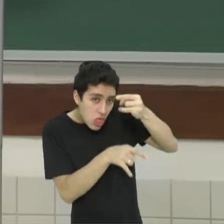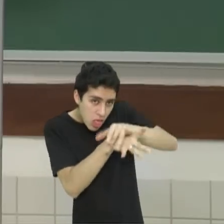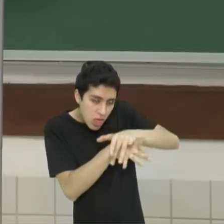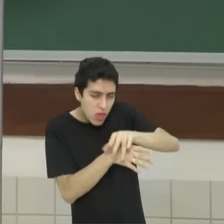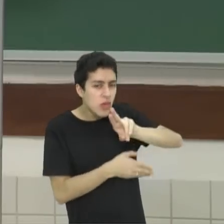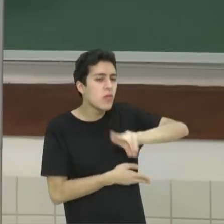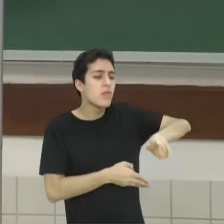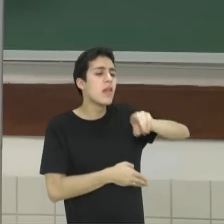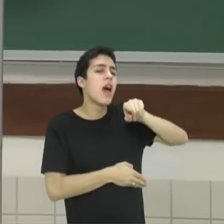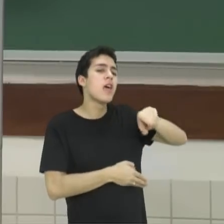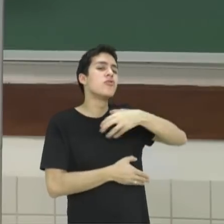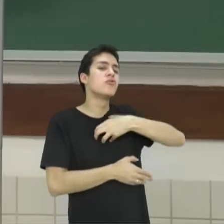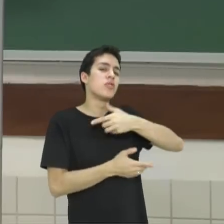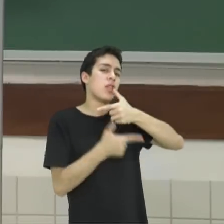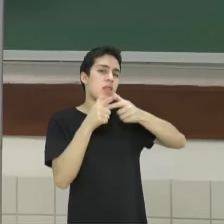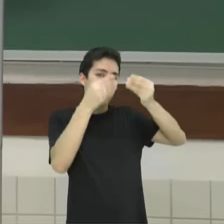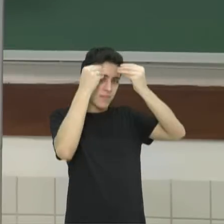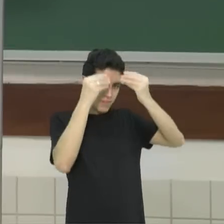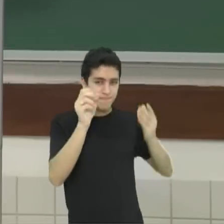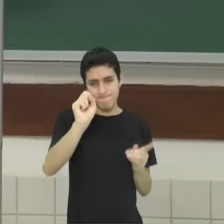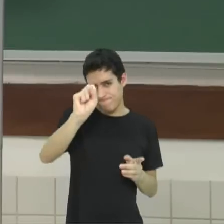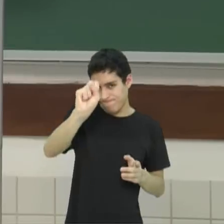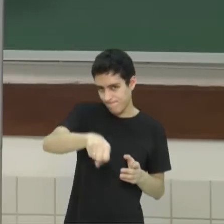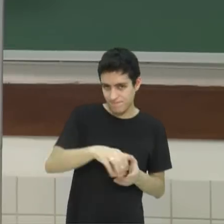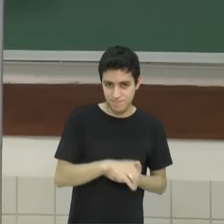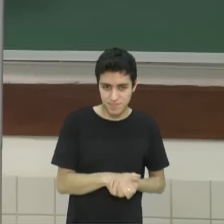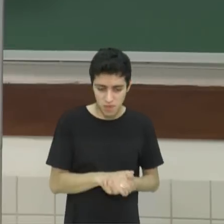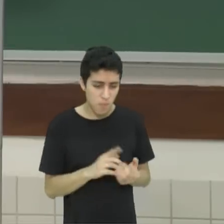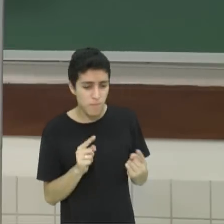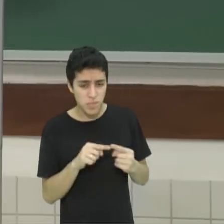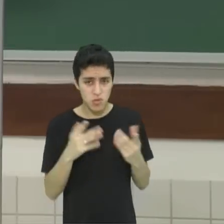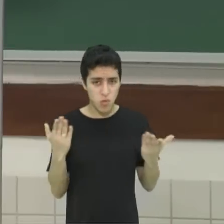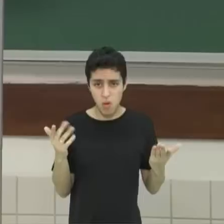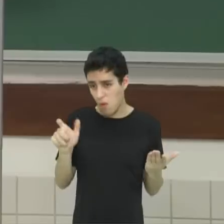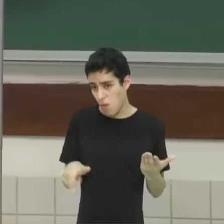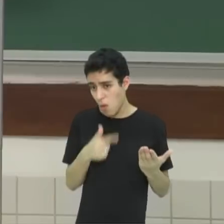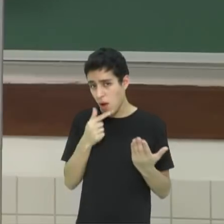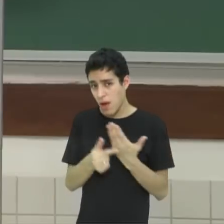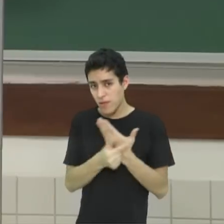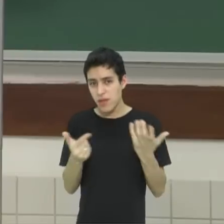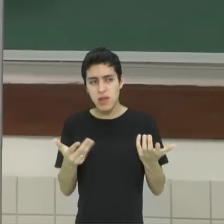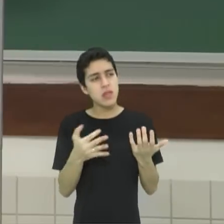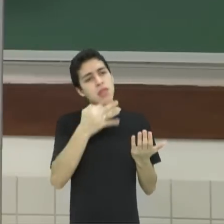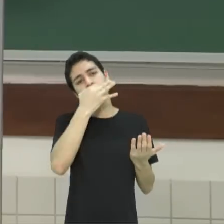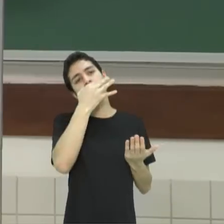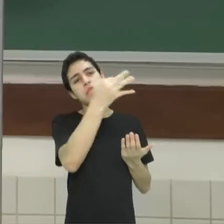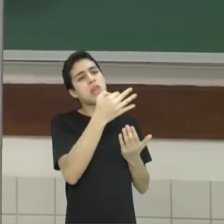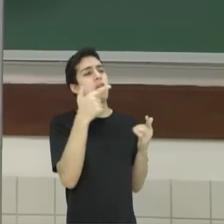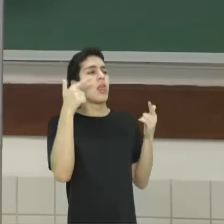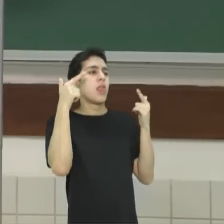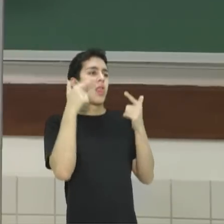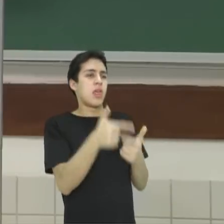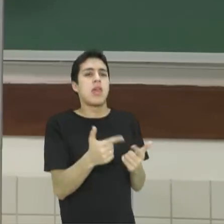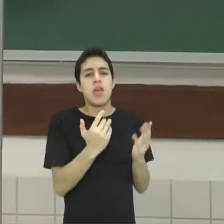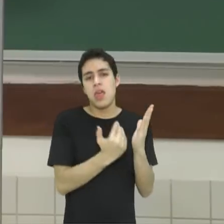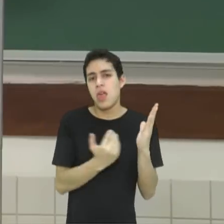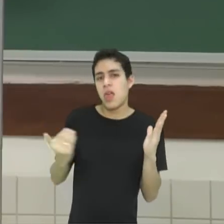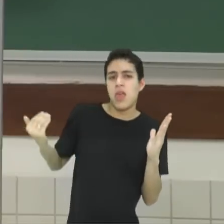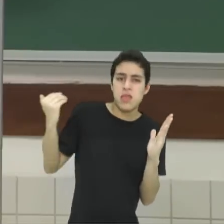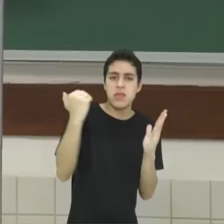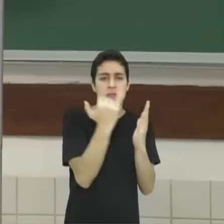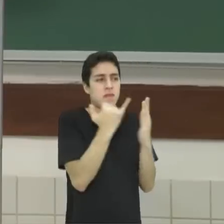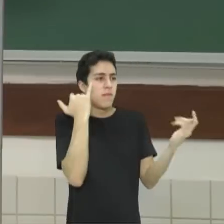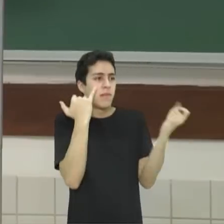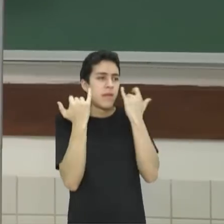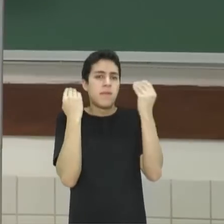utilizar essa linguagem? Sim, o objetivo dele era criticar, ridicularizar o excesso dessas